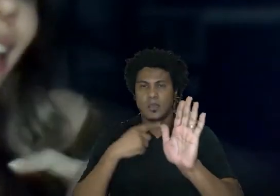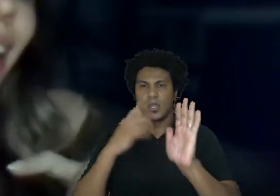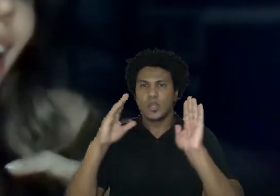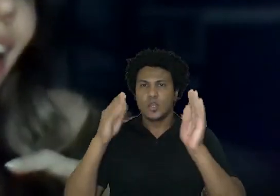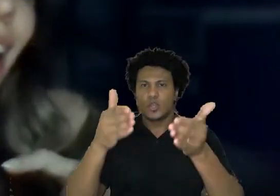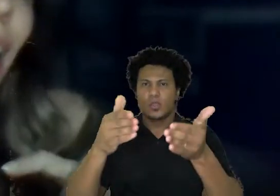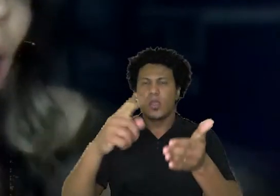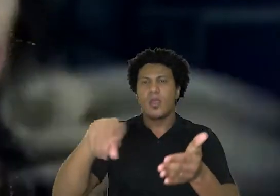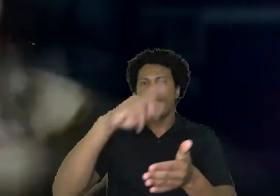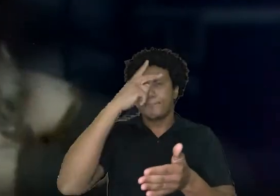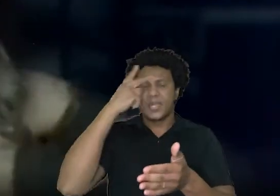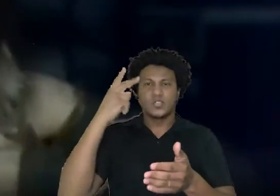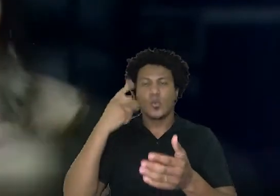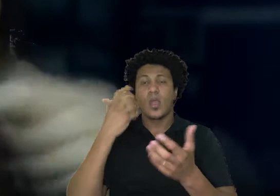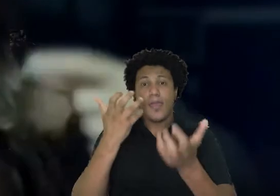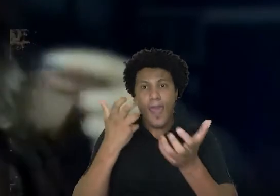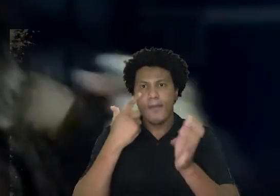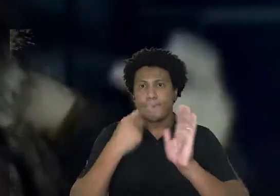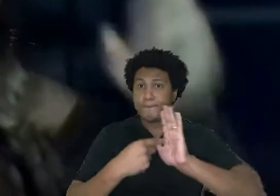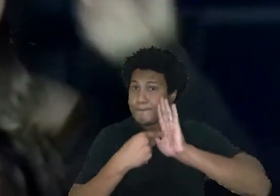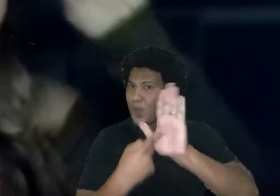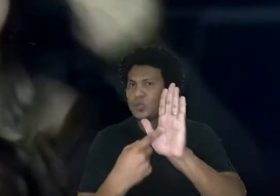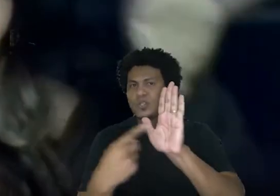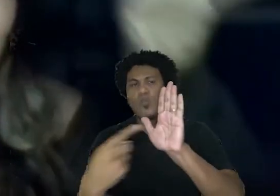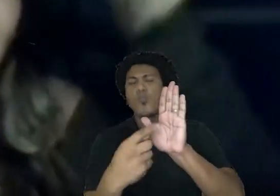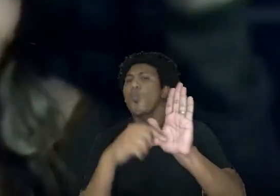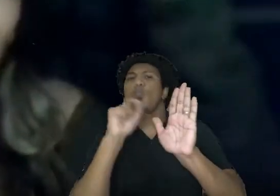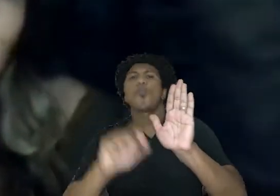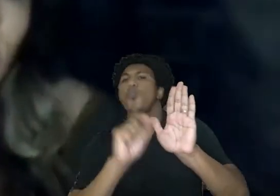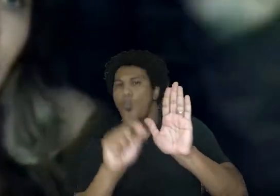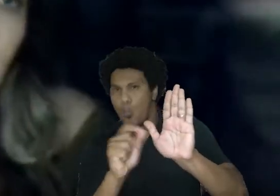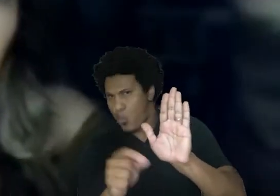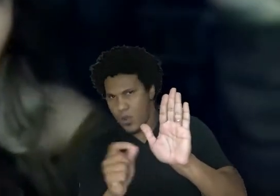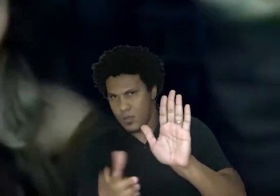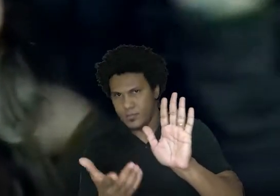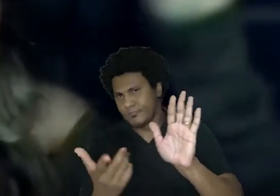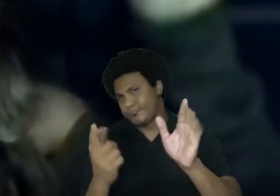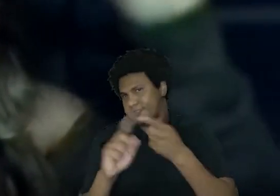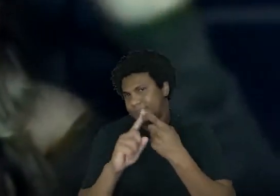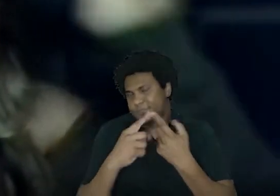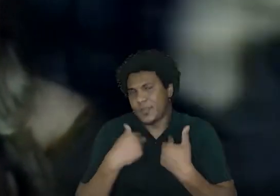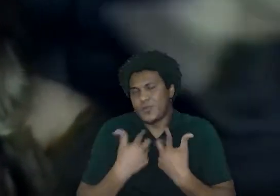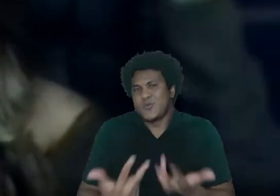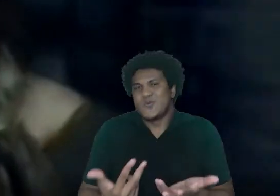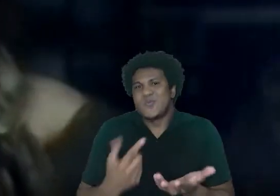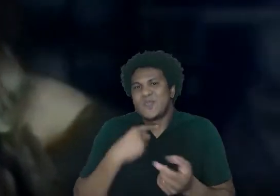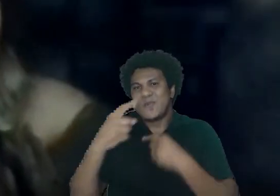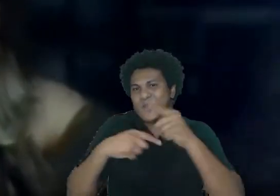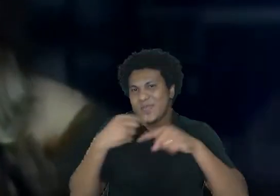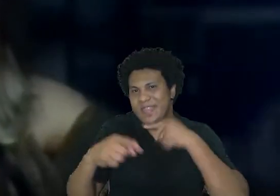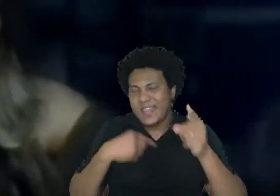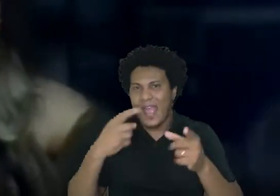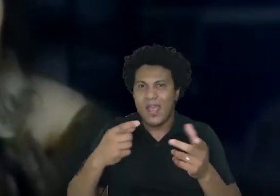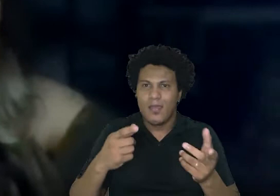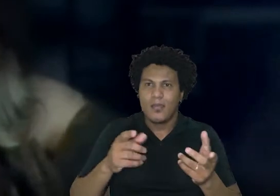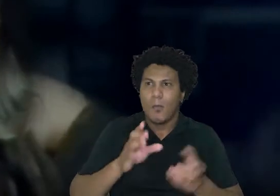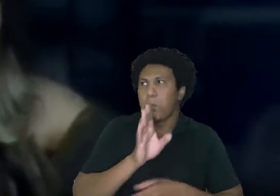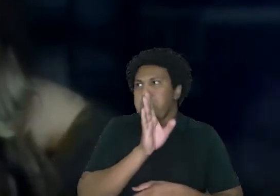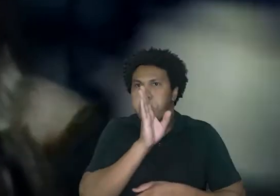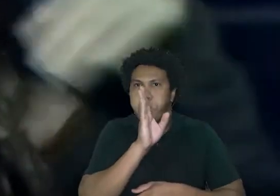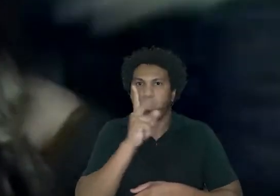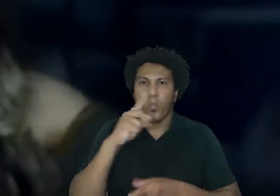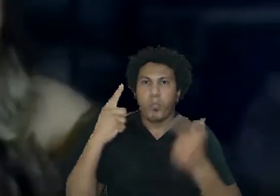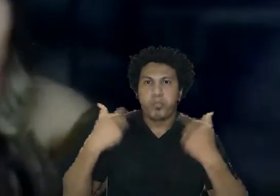conseguir, como artista, né? Focar naquilo que a gente quer que o espectador foque, porque a gente tem uma escolha de ponto de vista,